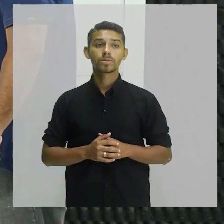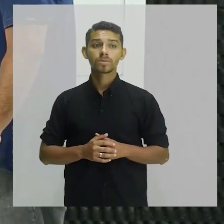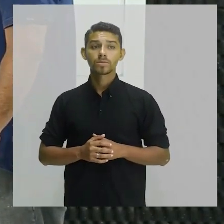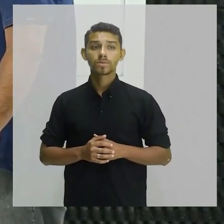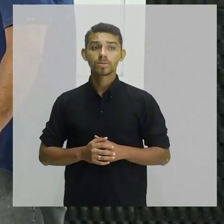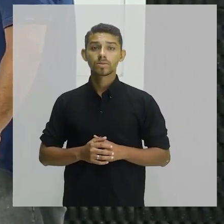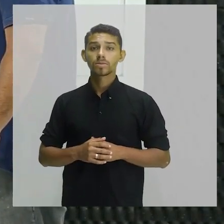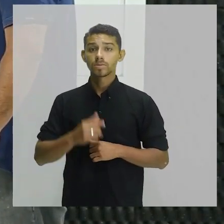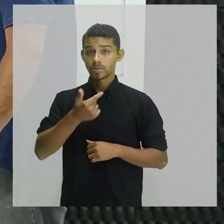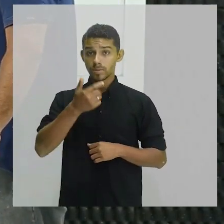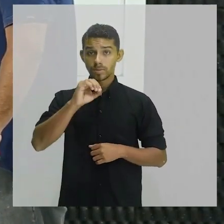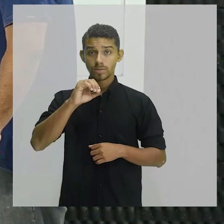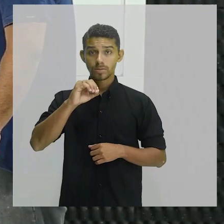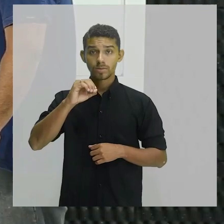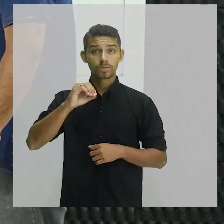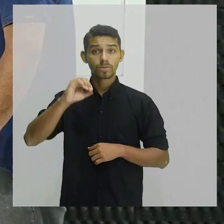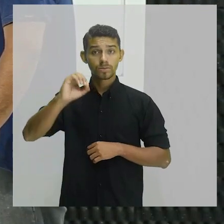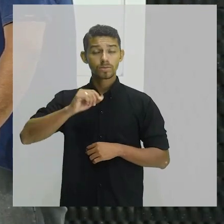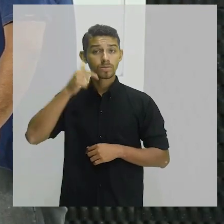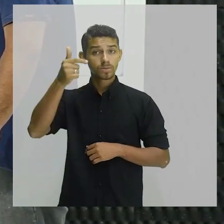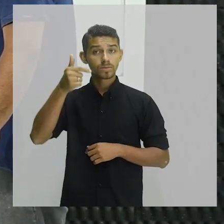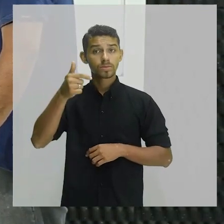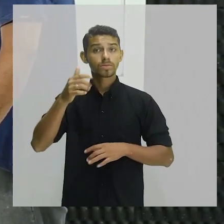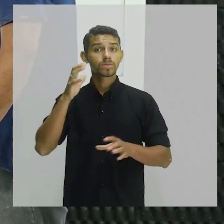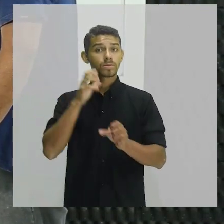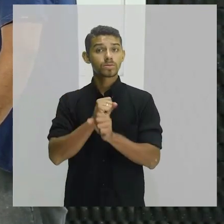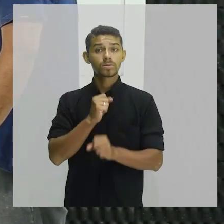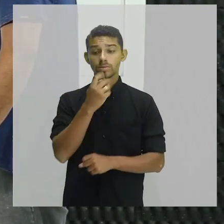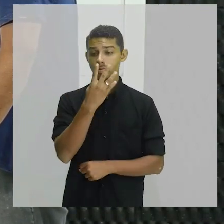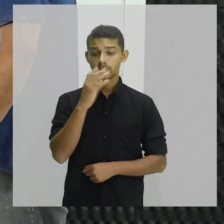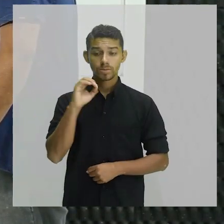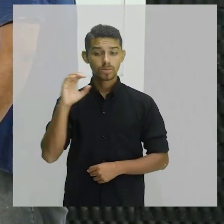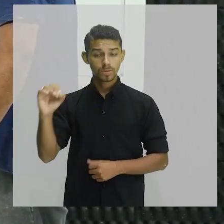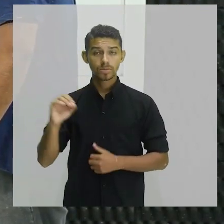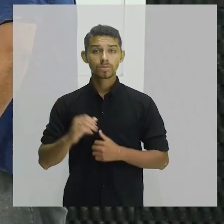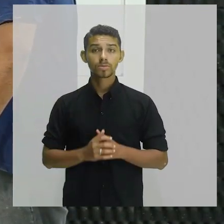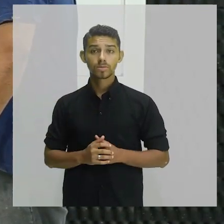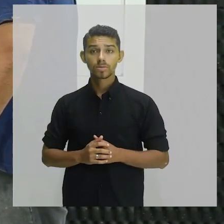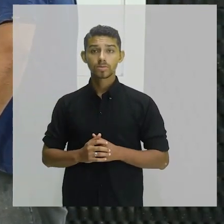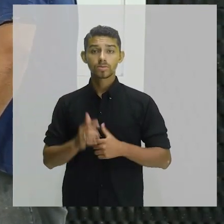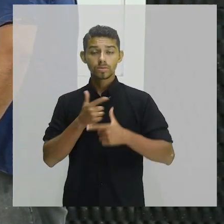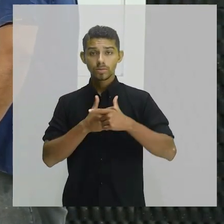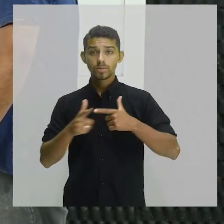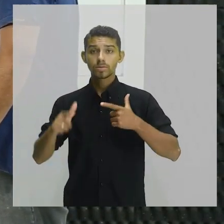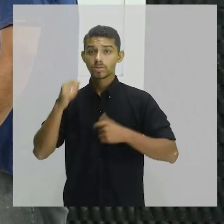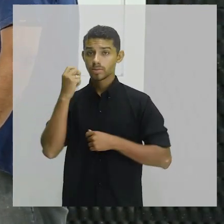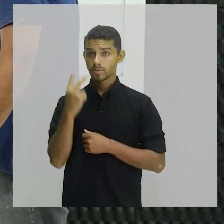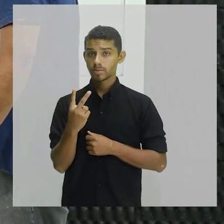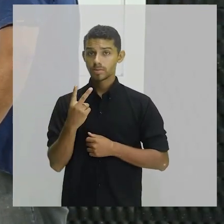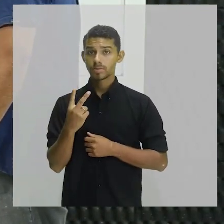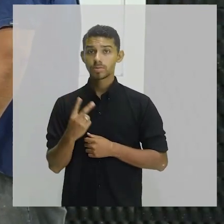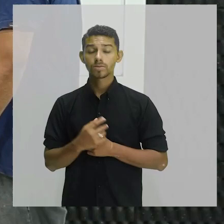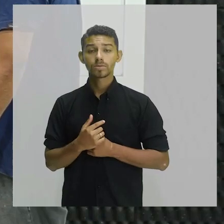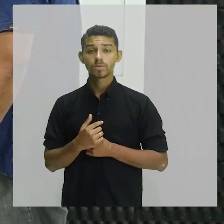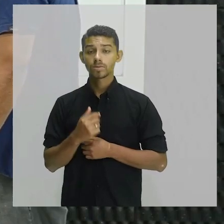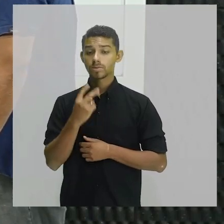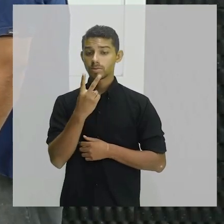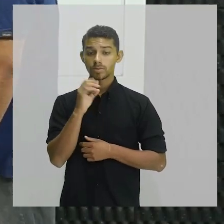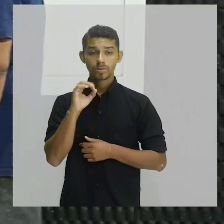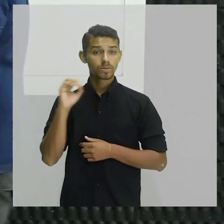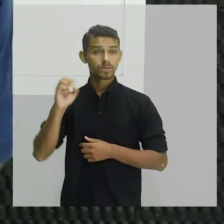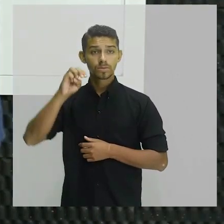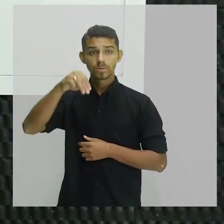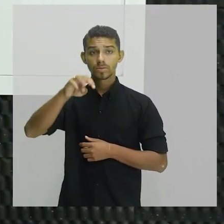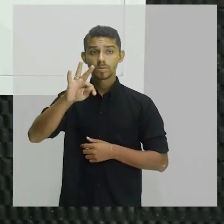quadrado dá 400, dividido por 2 dá 200 metros,